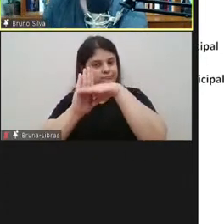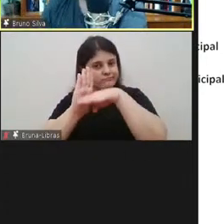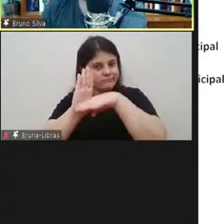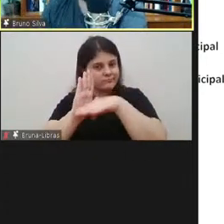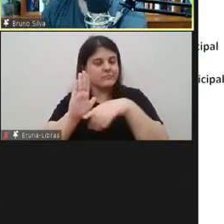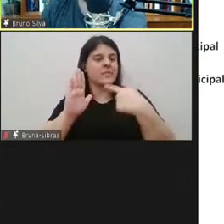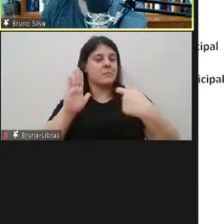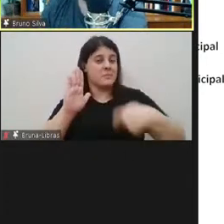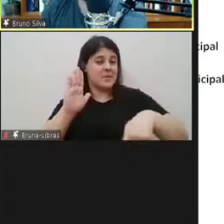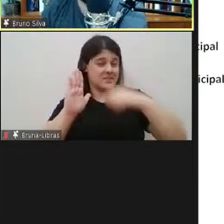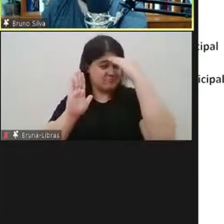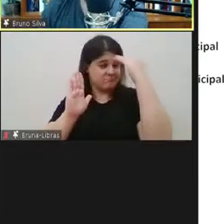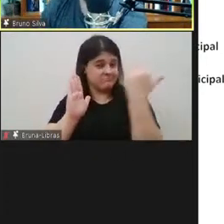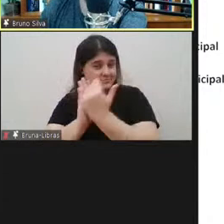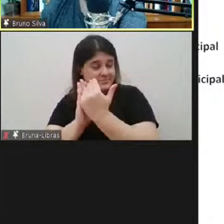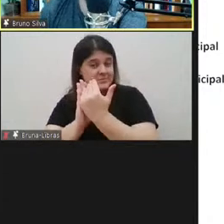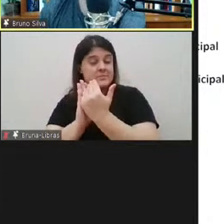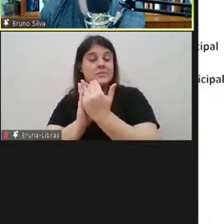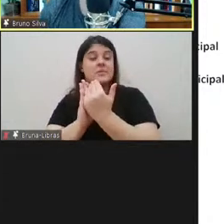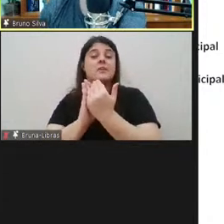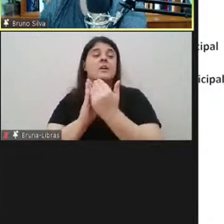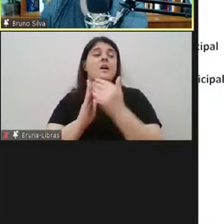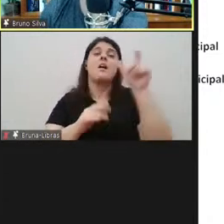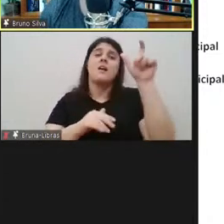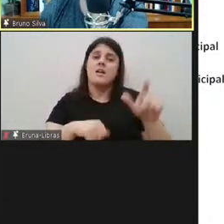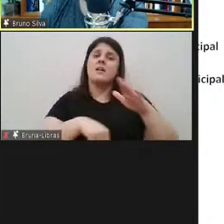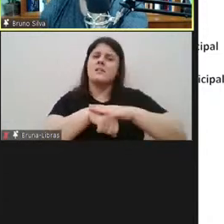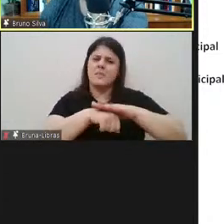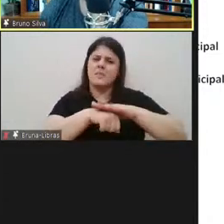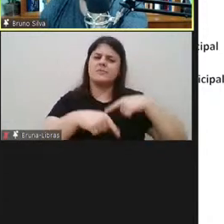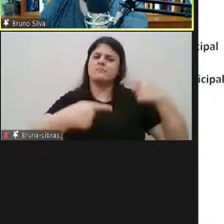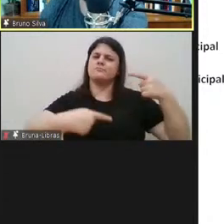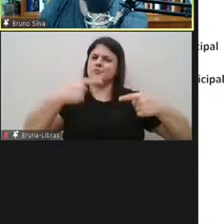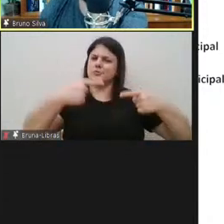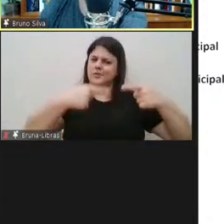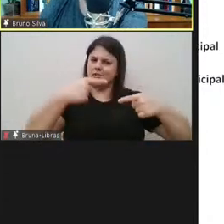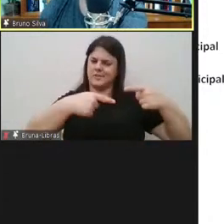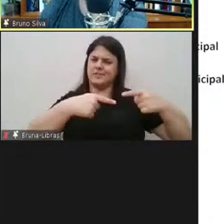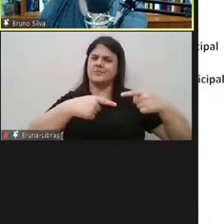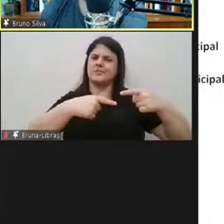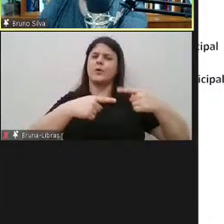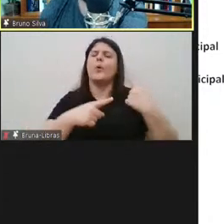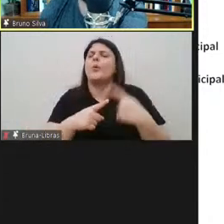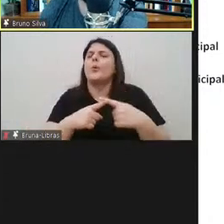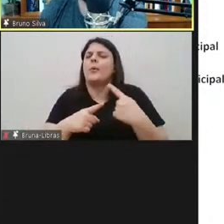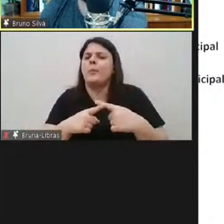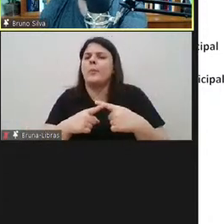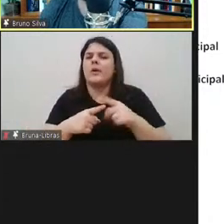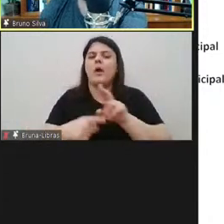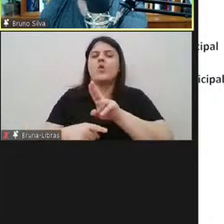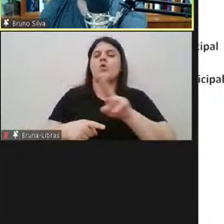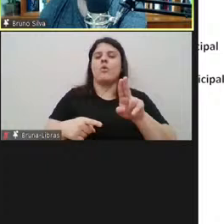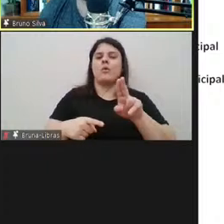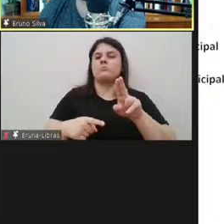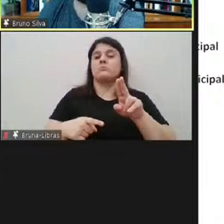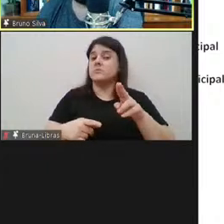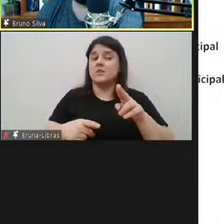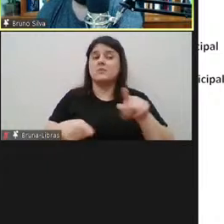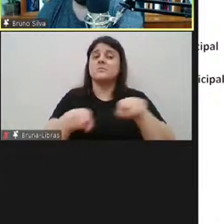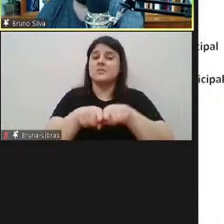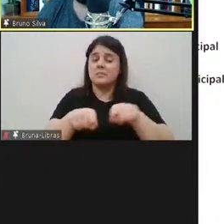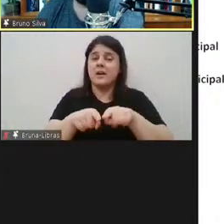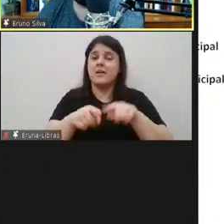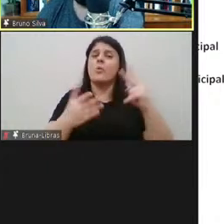dimensão jurídica ser cumprida Vamos pensar ele age politicamente né e colocar o nome mas pensando justamente